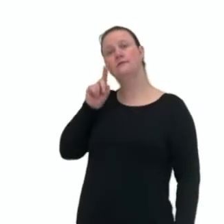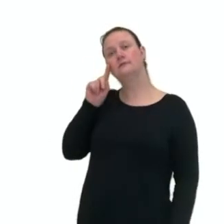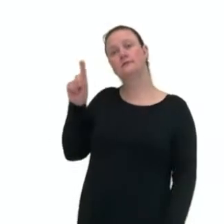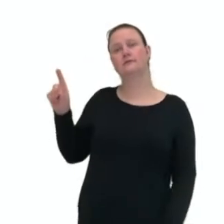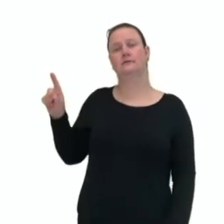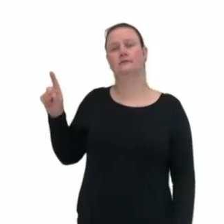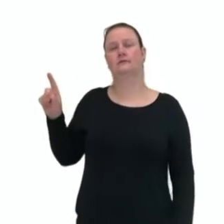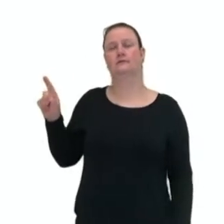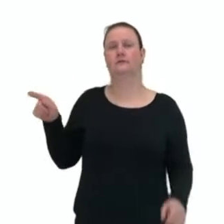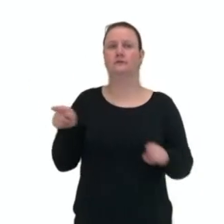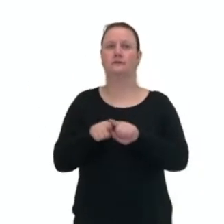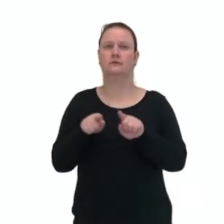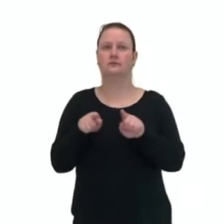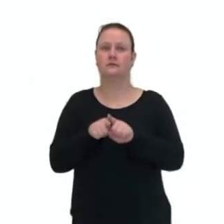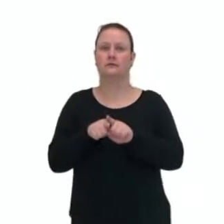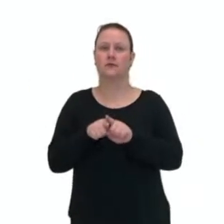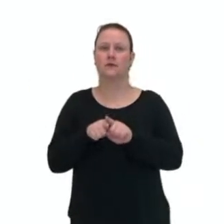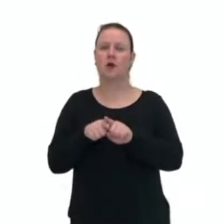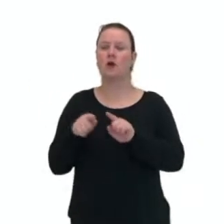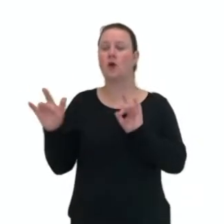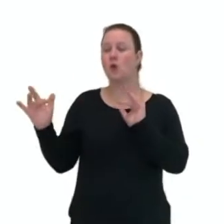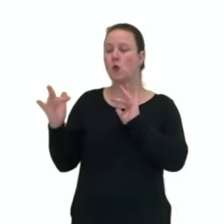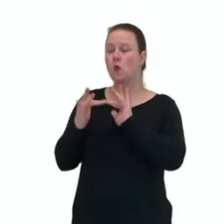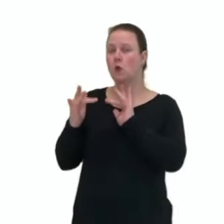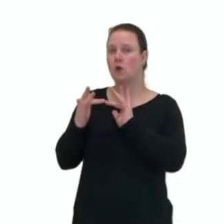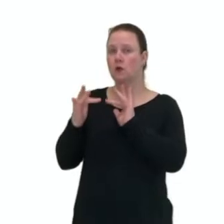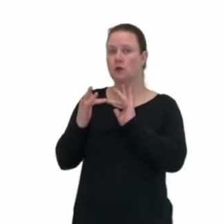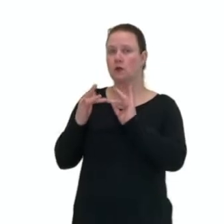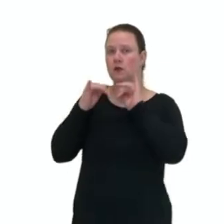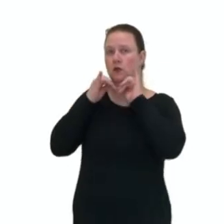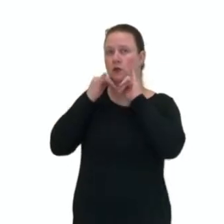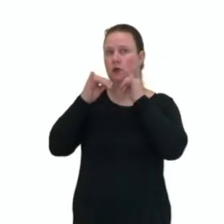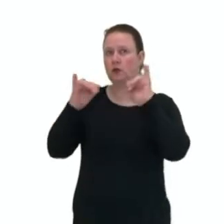vão conduzir essas cargas elétricas e o